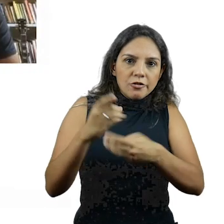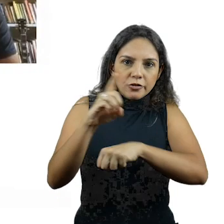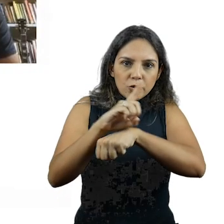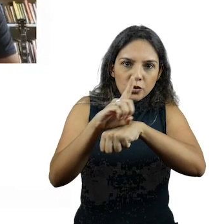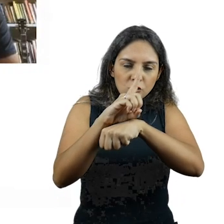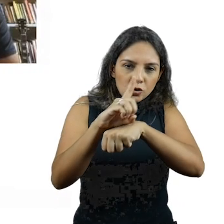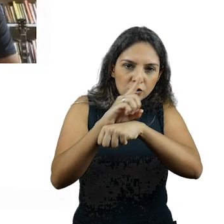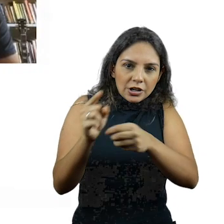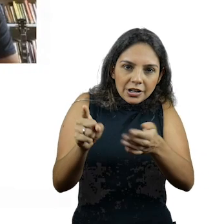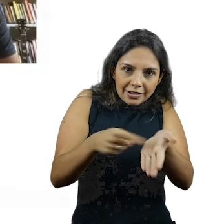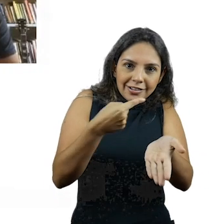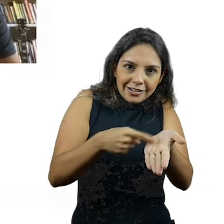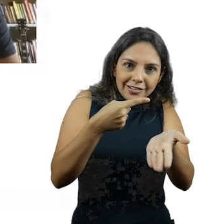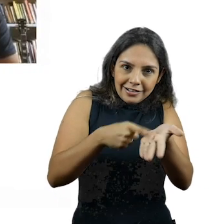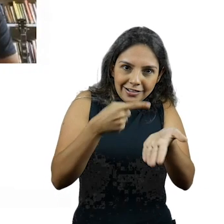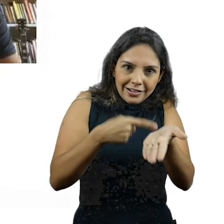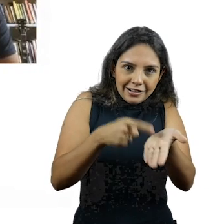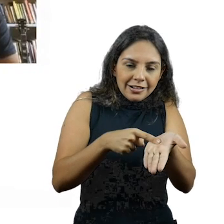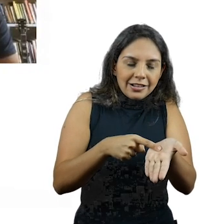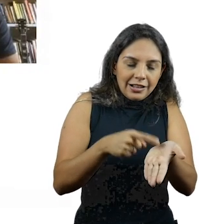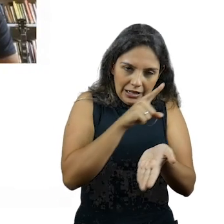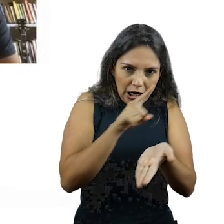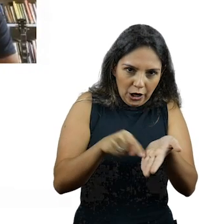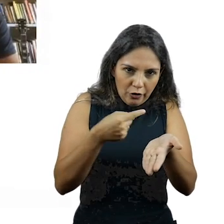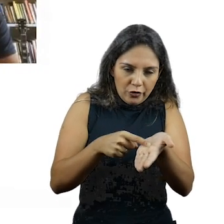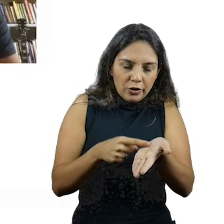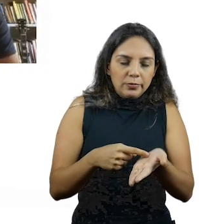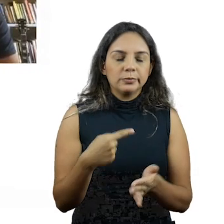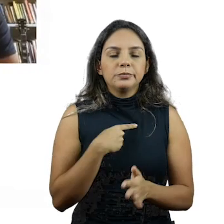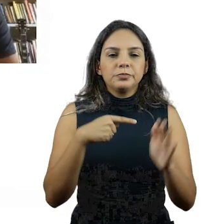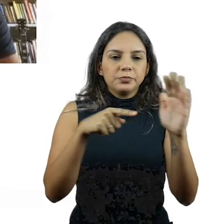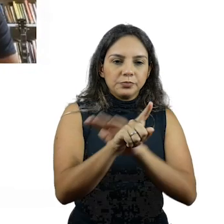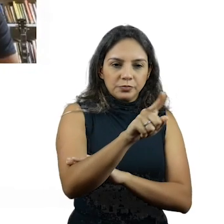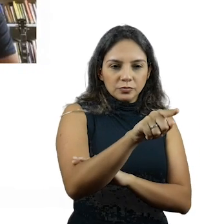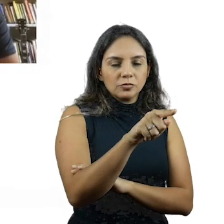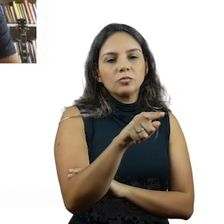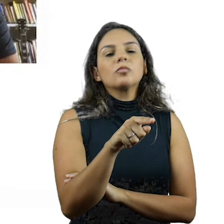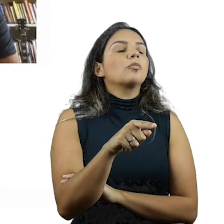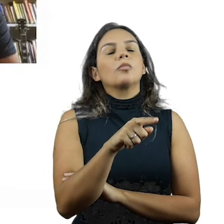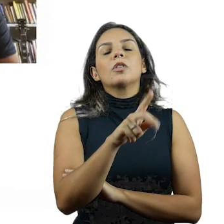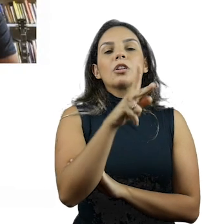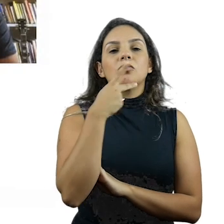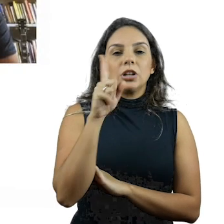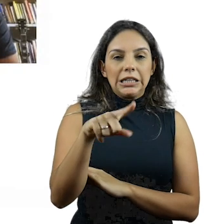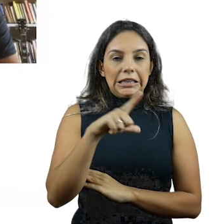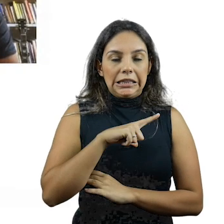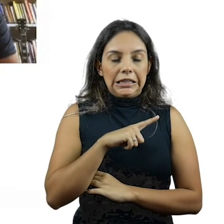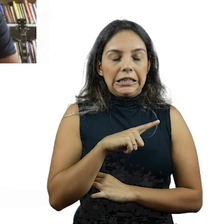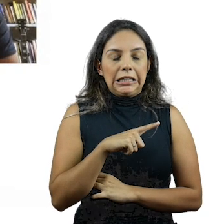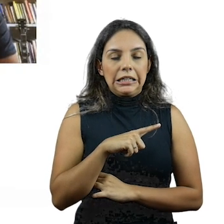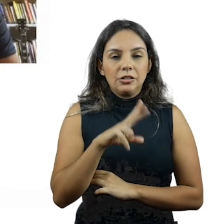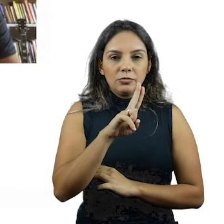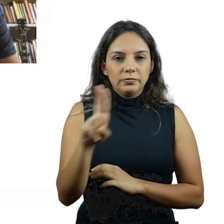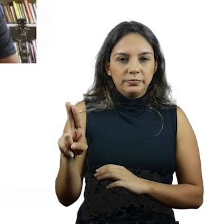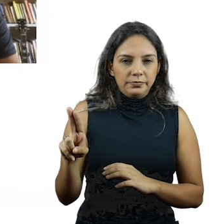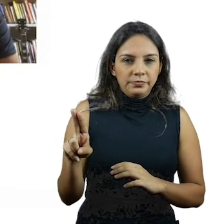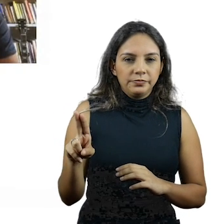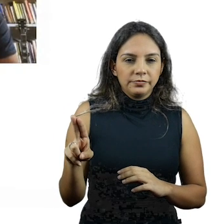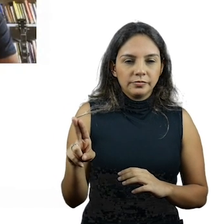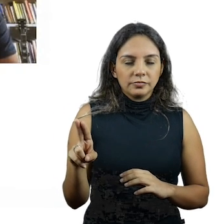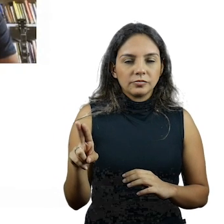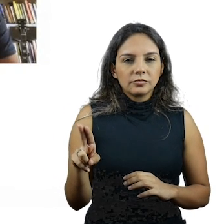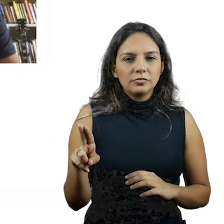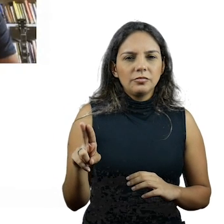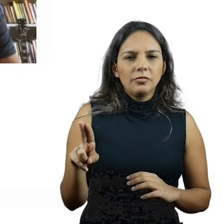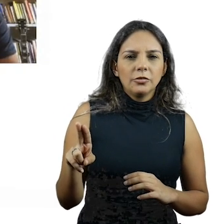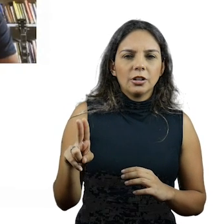na Apple, a extensão EPUB, que é um e-book, mas só que ele tem música, né? Eles chamam isso de Enhanced Books, né? Que são e-books melhorados. Como é que é? Eu